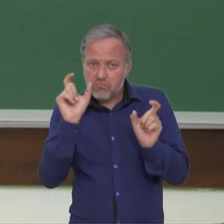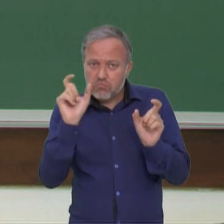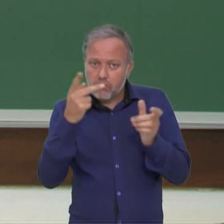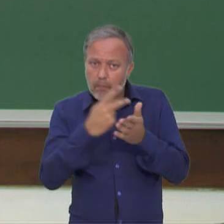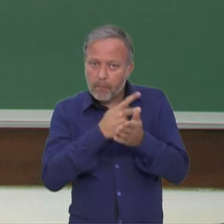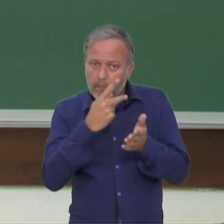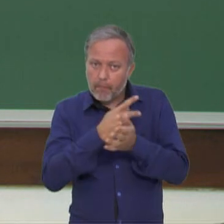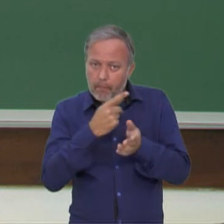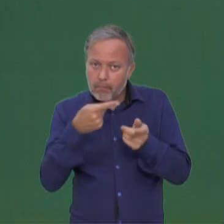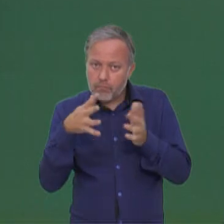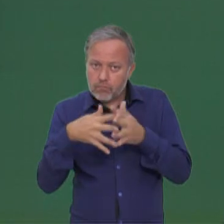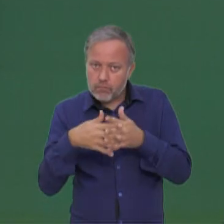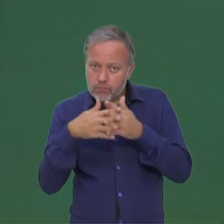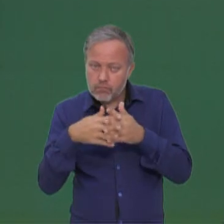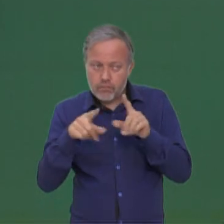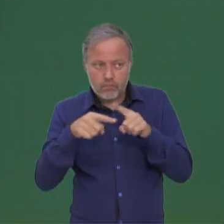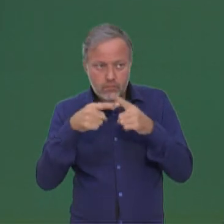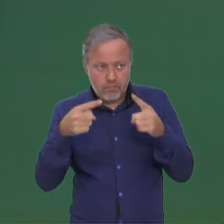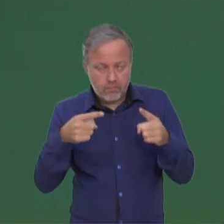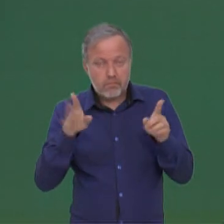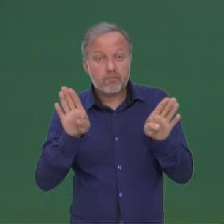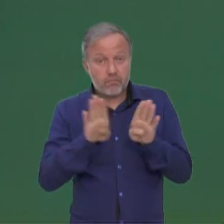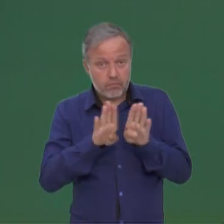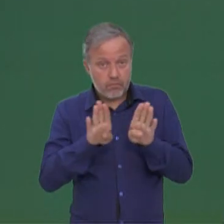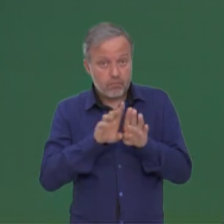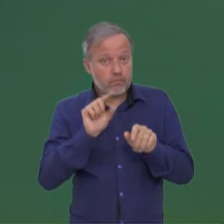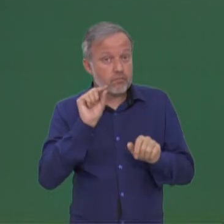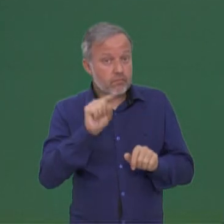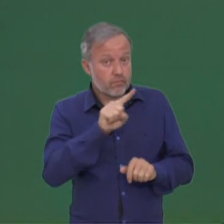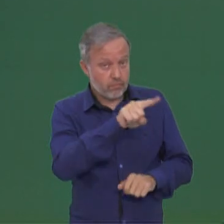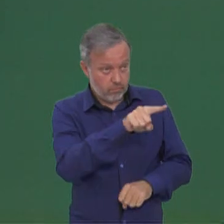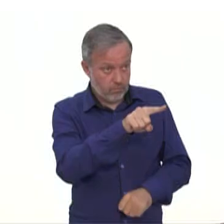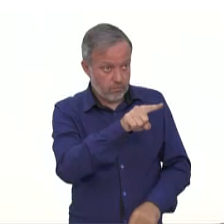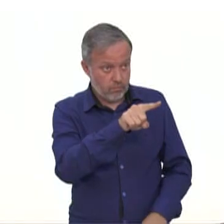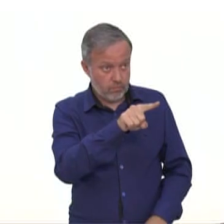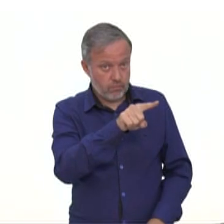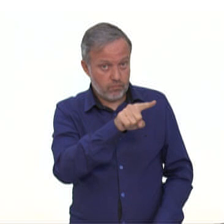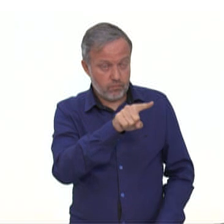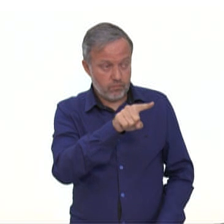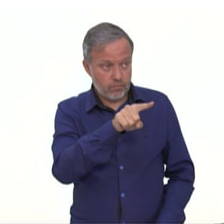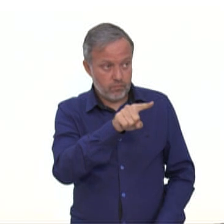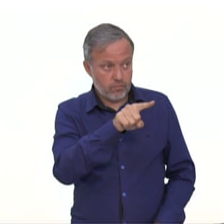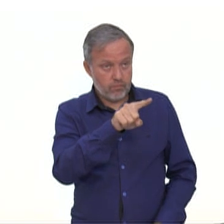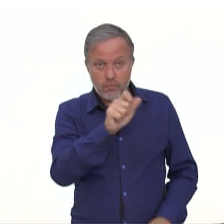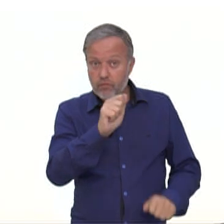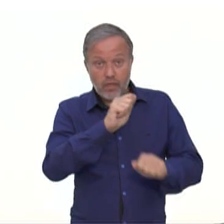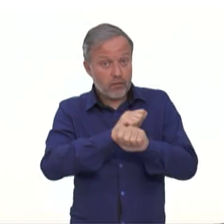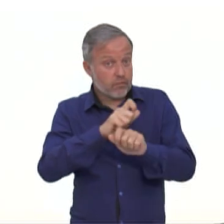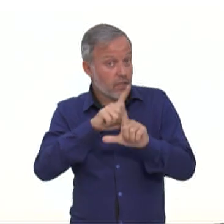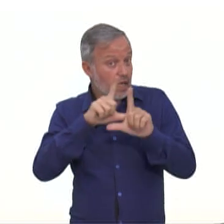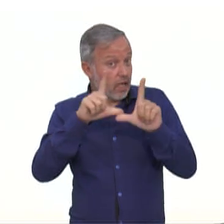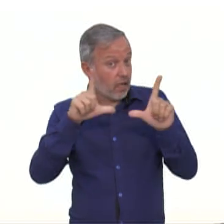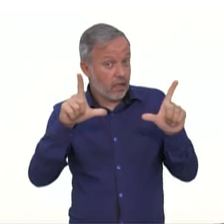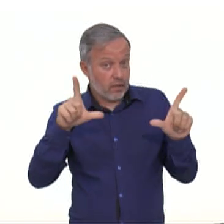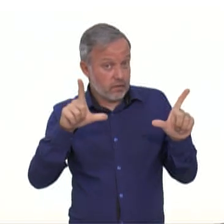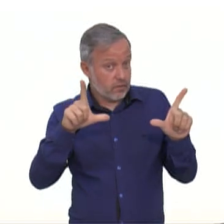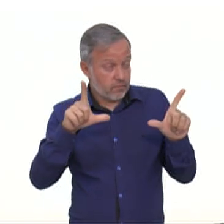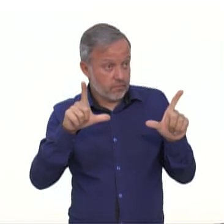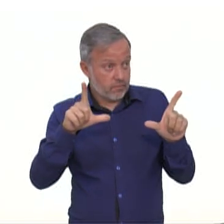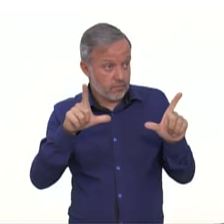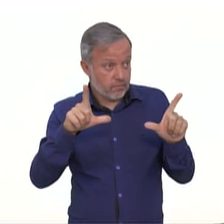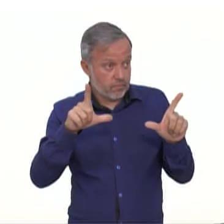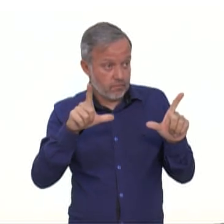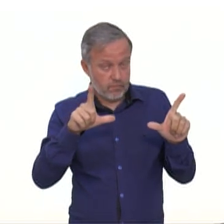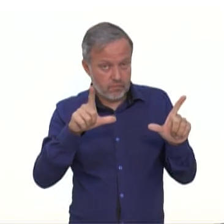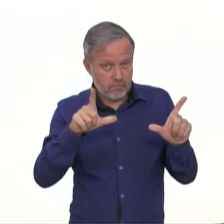E acontece muitas vezes isso daqui, né? Então não fica tão próximo ali uma coisa da outra, aqui é